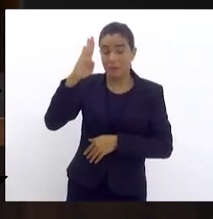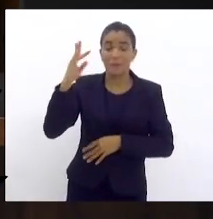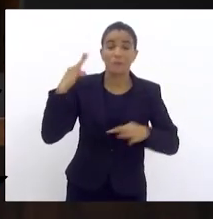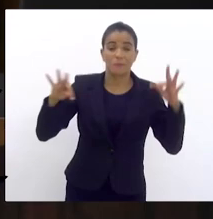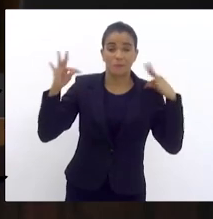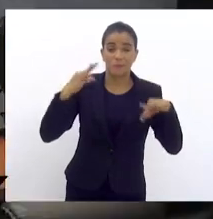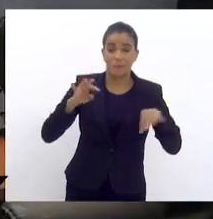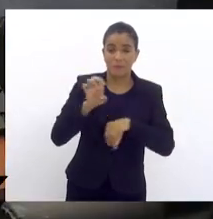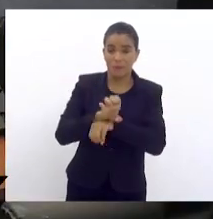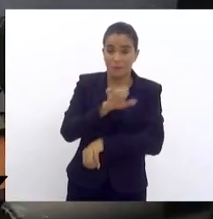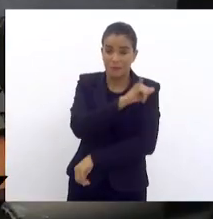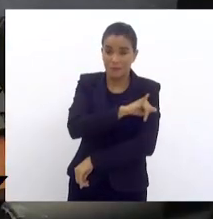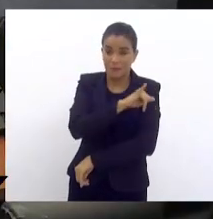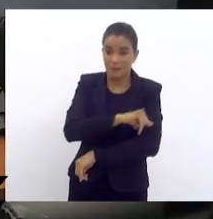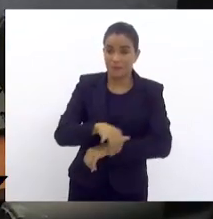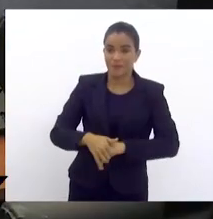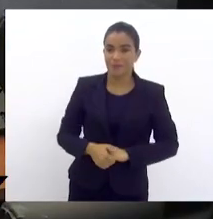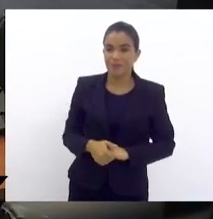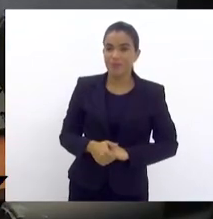Janeiro